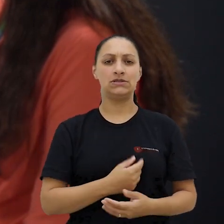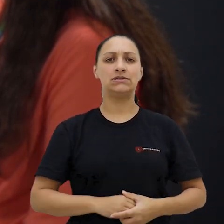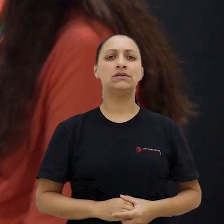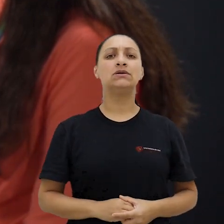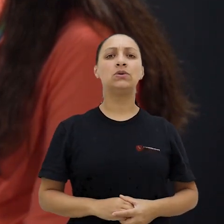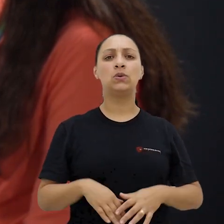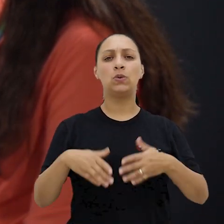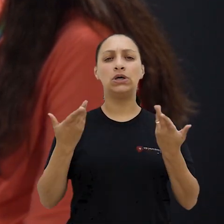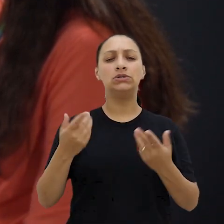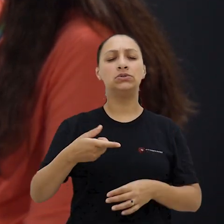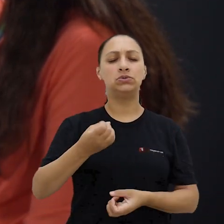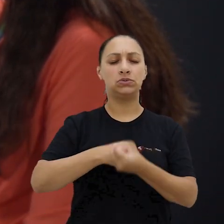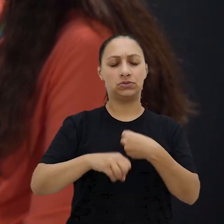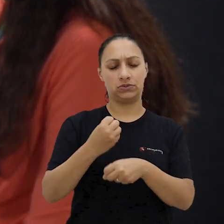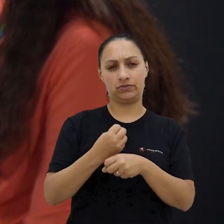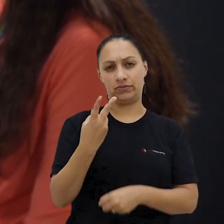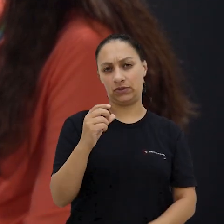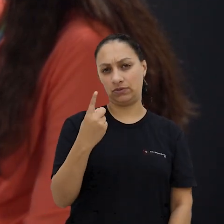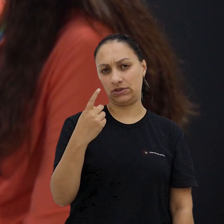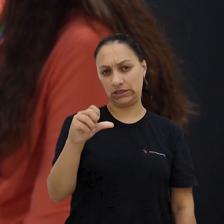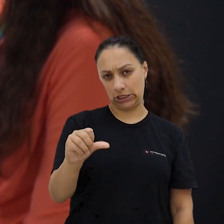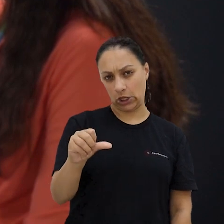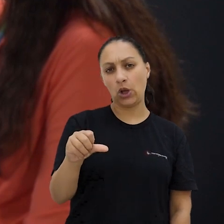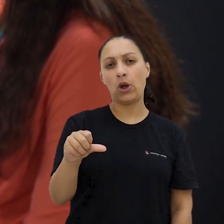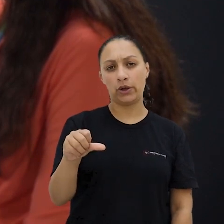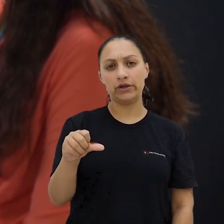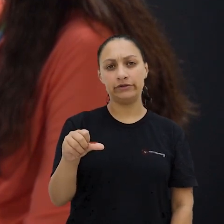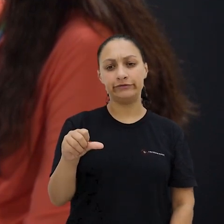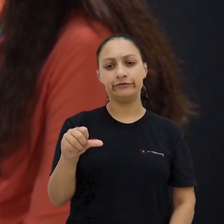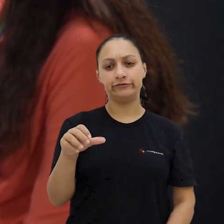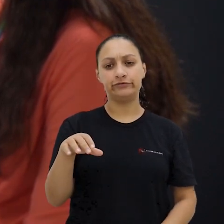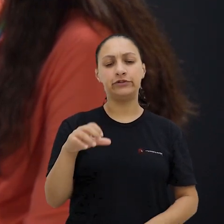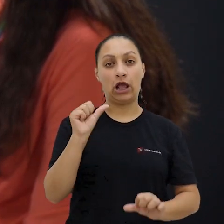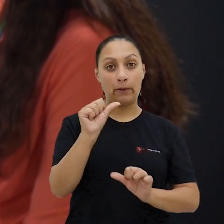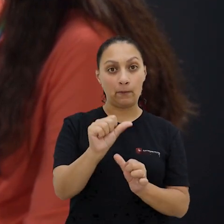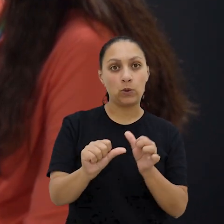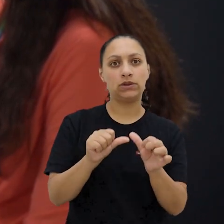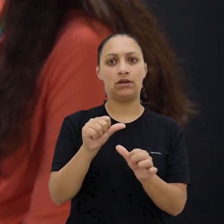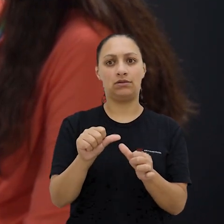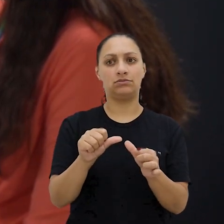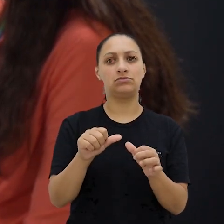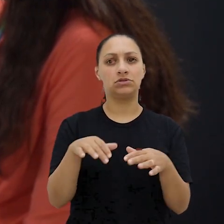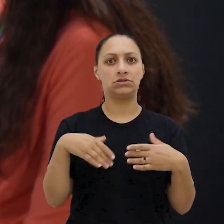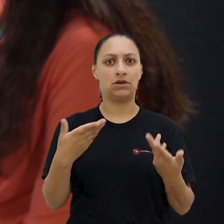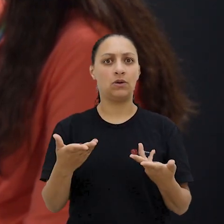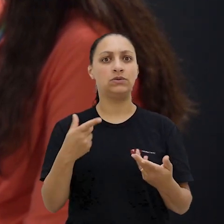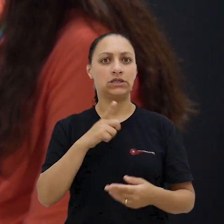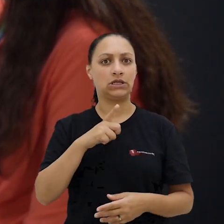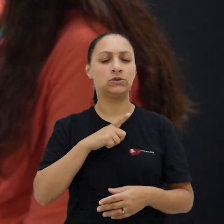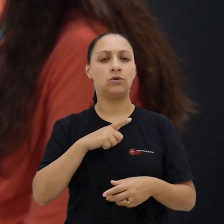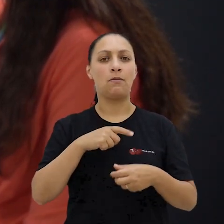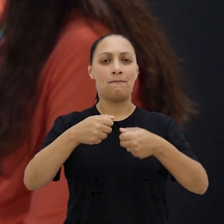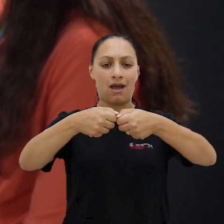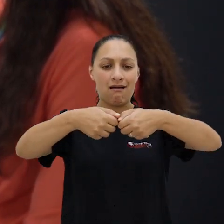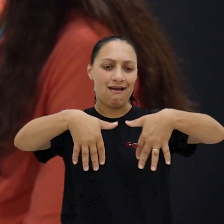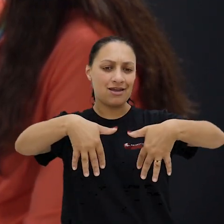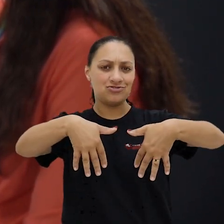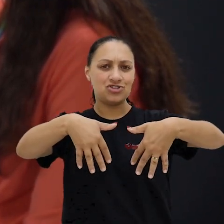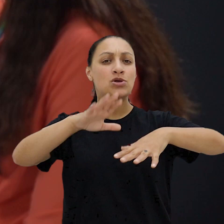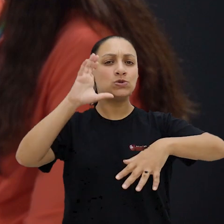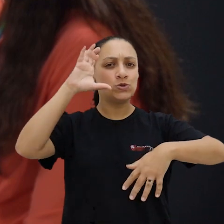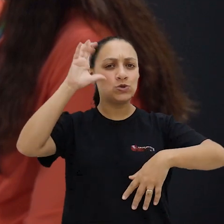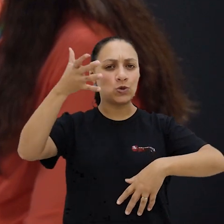gente pivotou, né, em 2019 como agência de consultoria e mantendo essa rede de soluções justamente